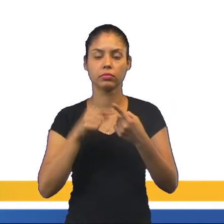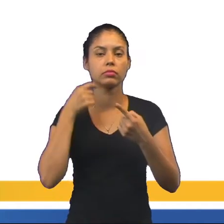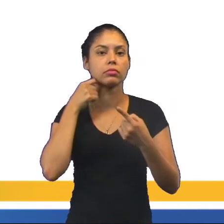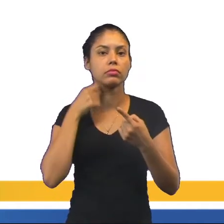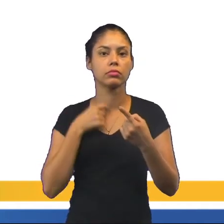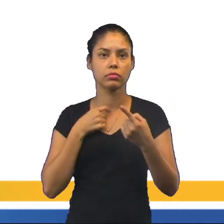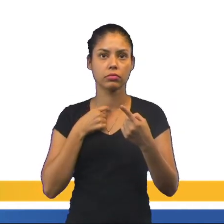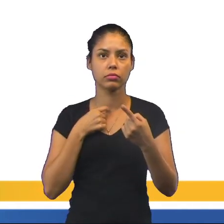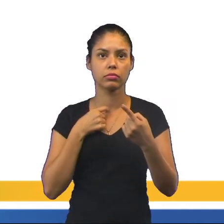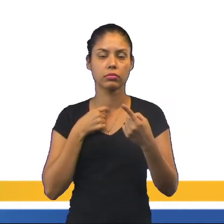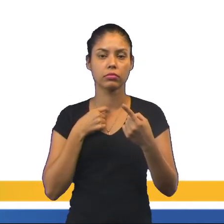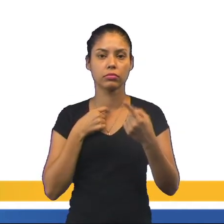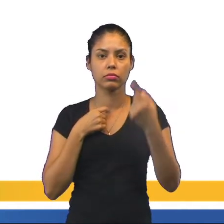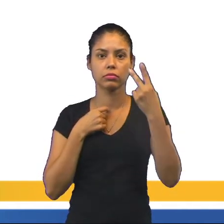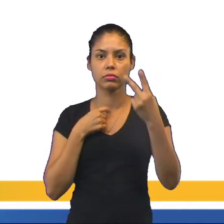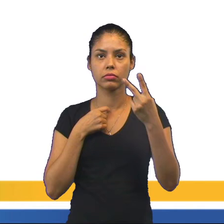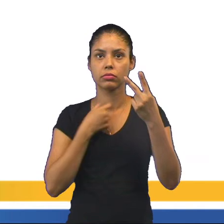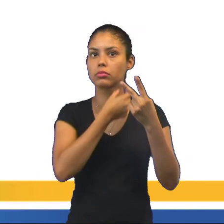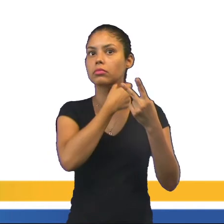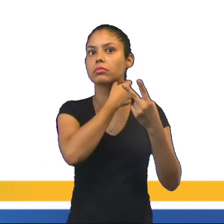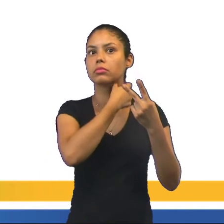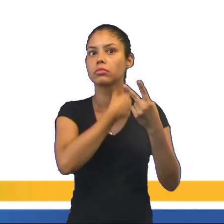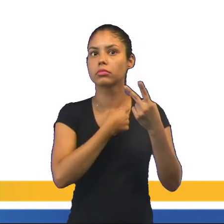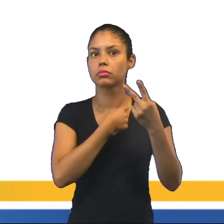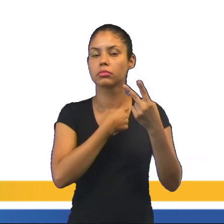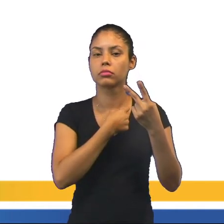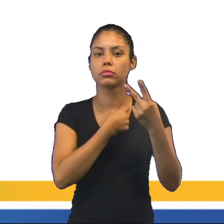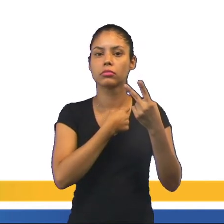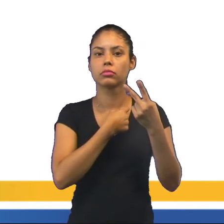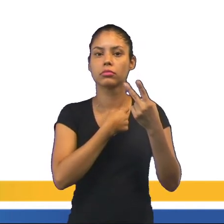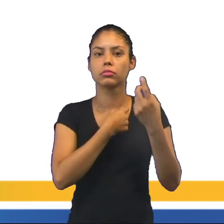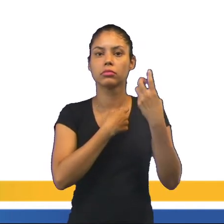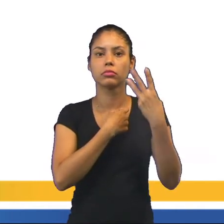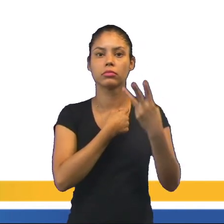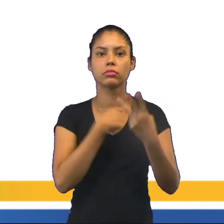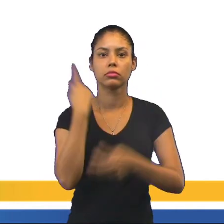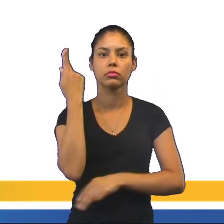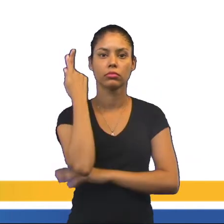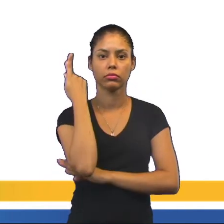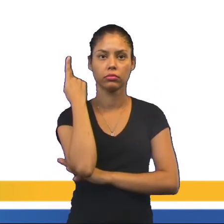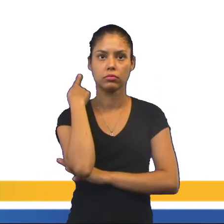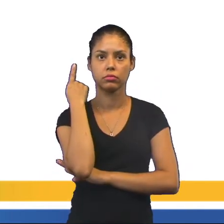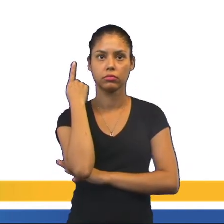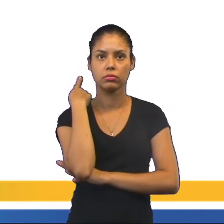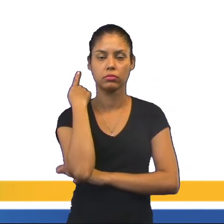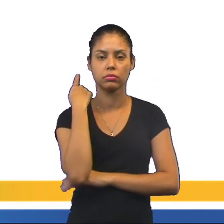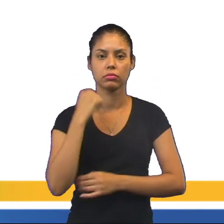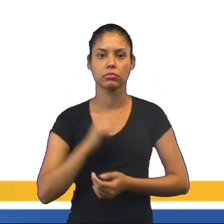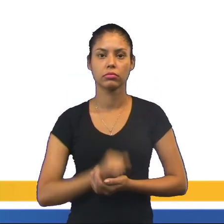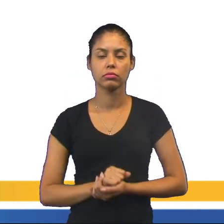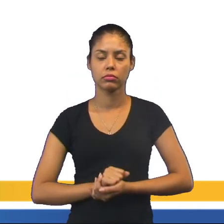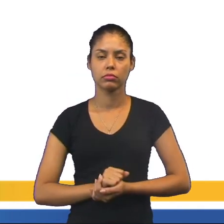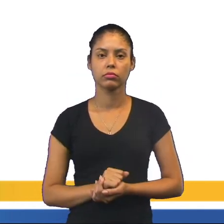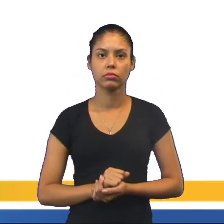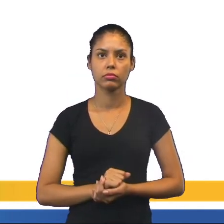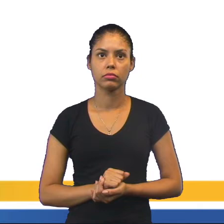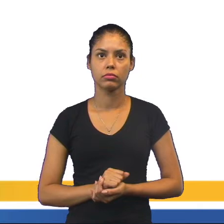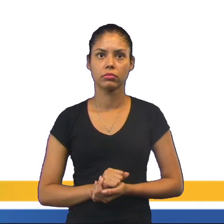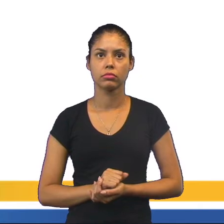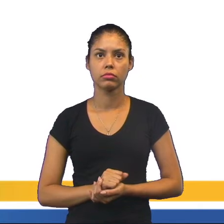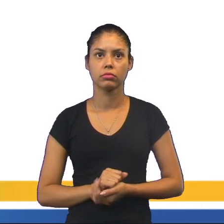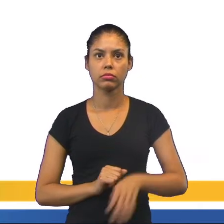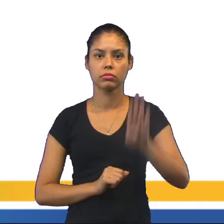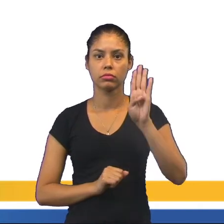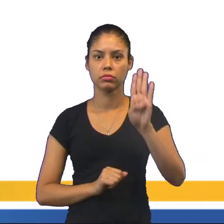nós temos 1, laringe, 2, traqueia, 3, pulmões.